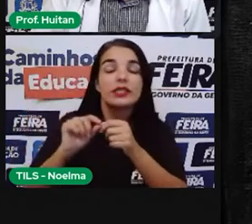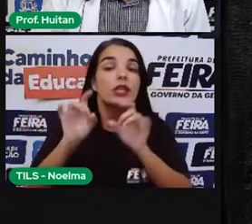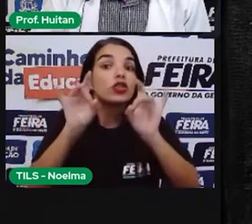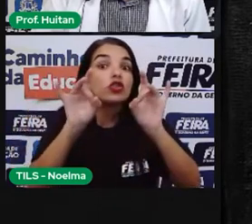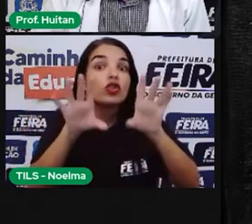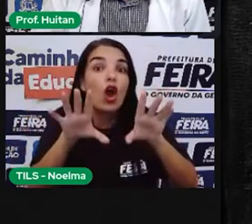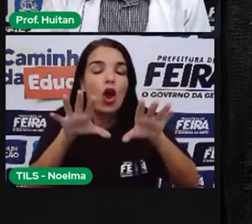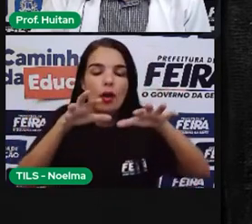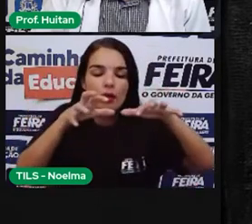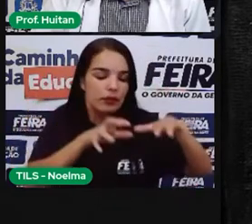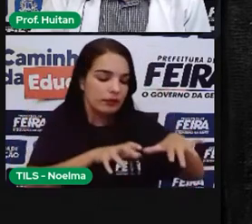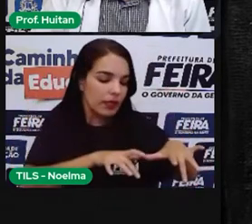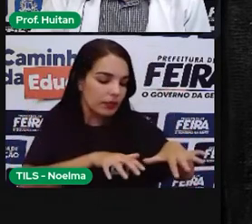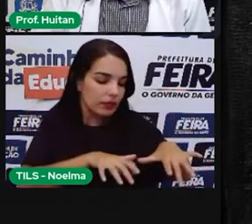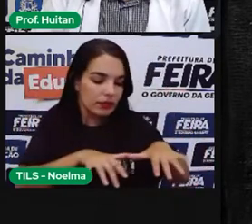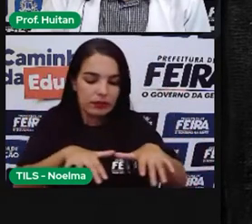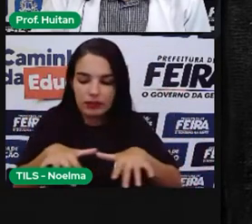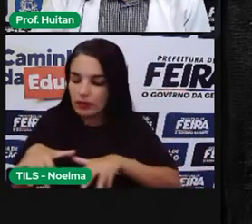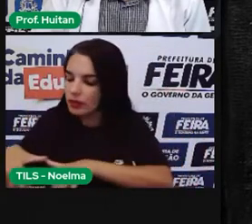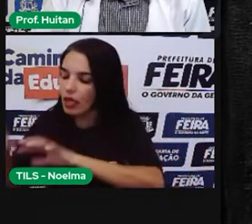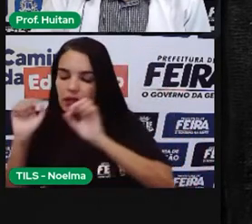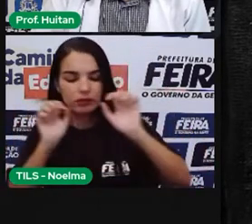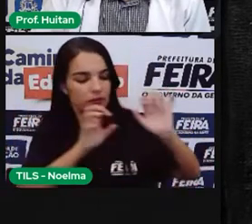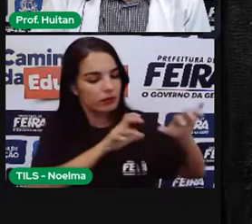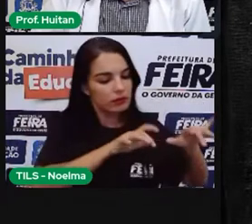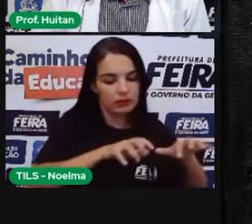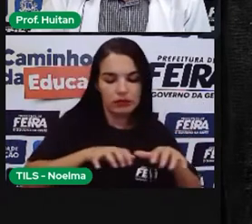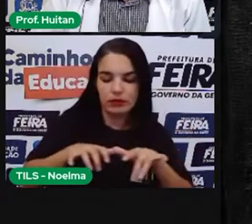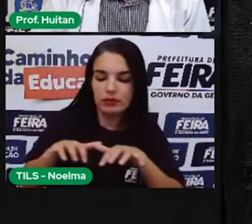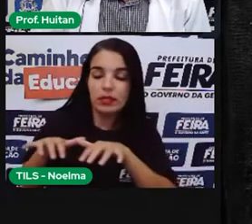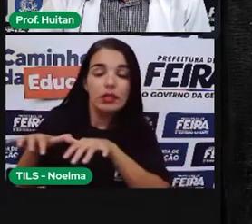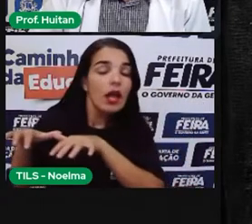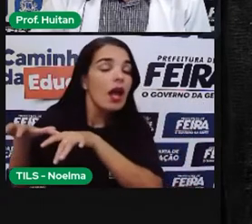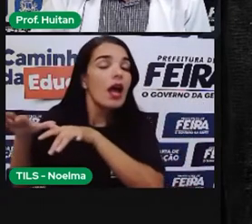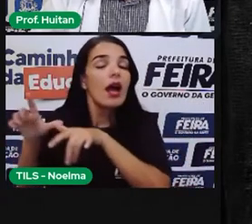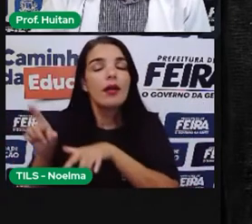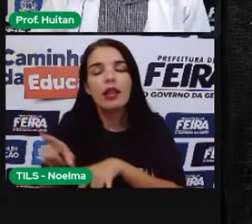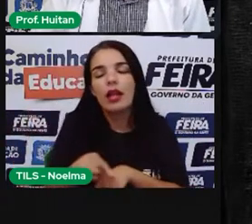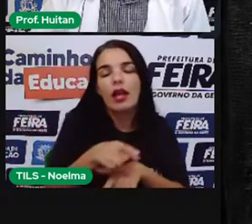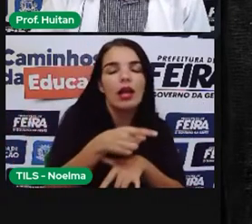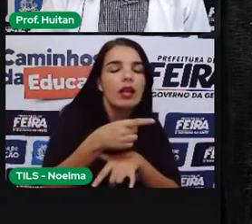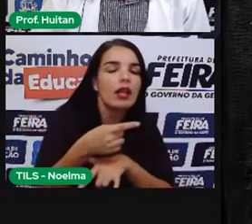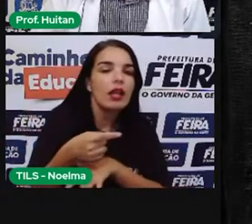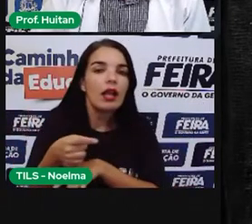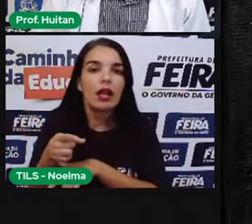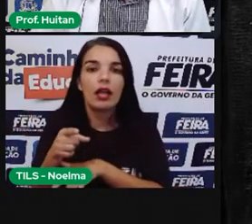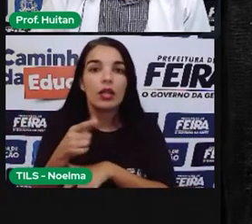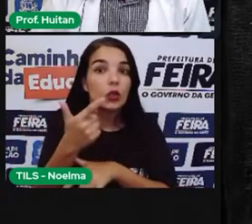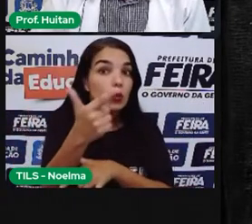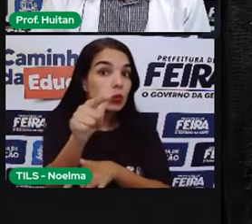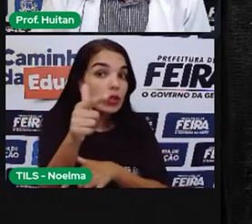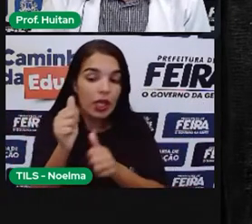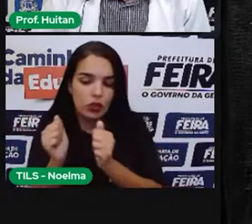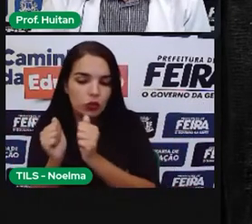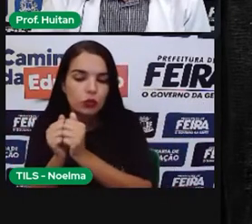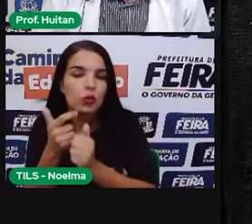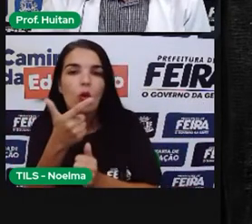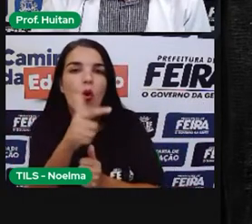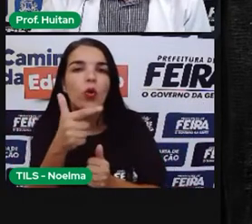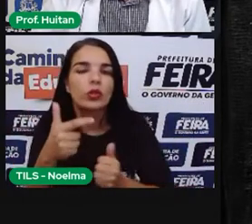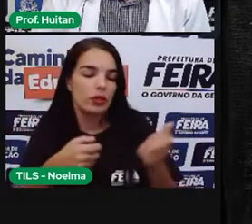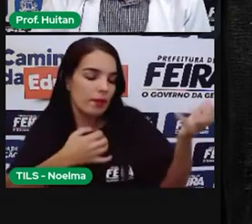voz, apenas para o piano e para a voz. Não havia acompanhamento de outros